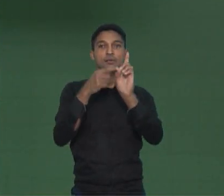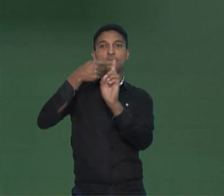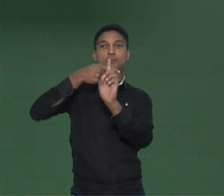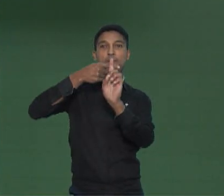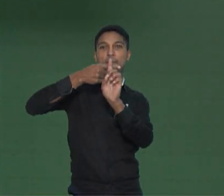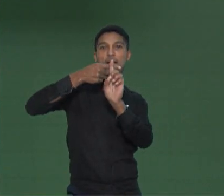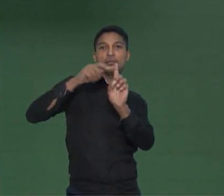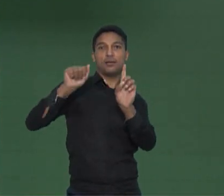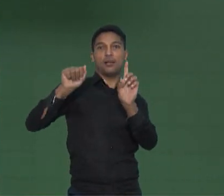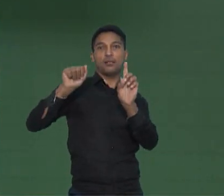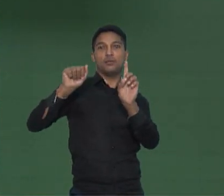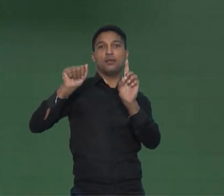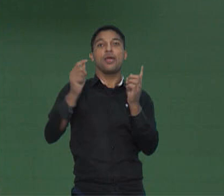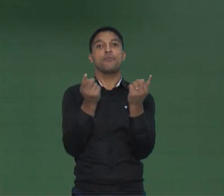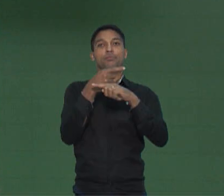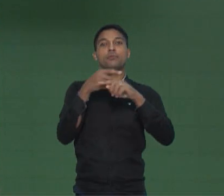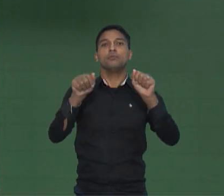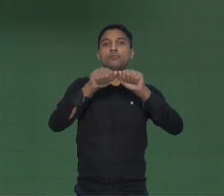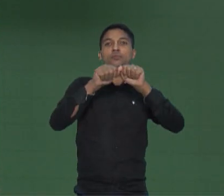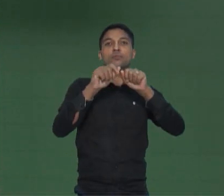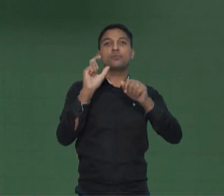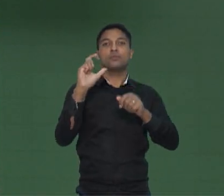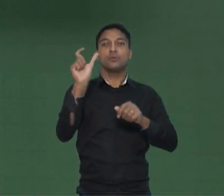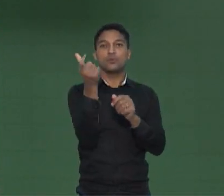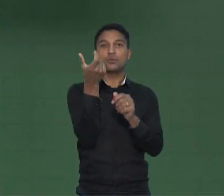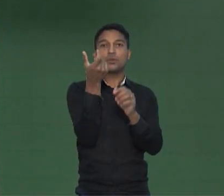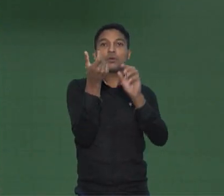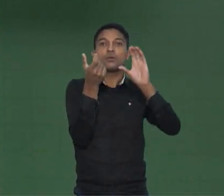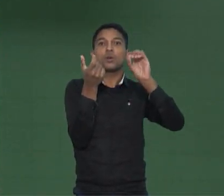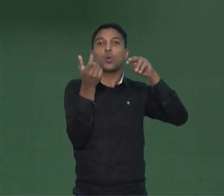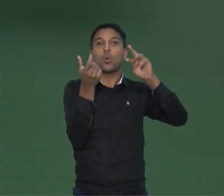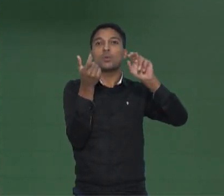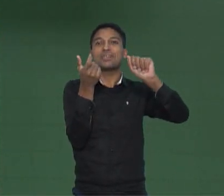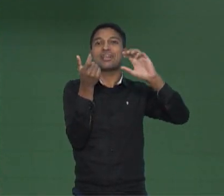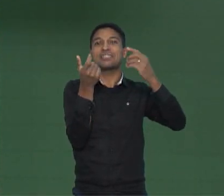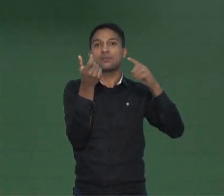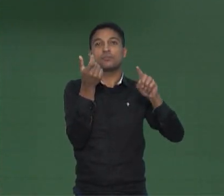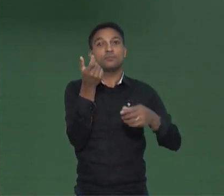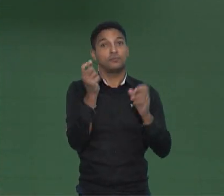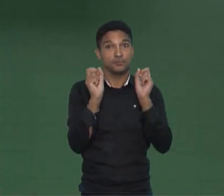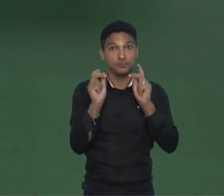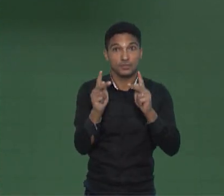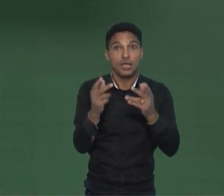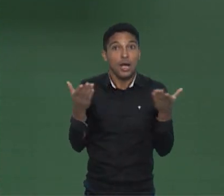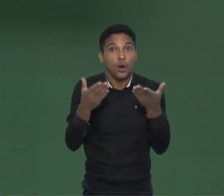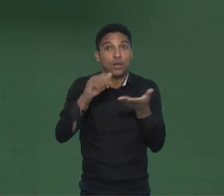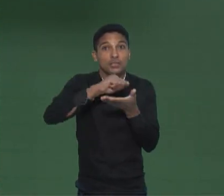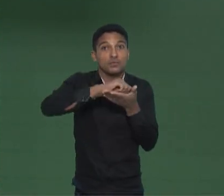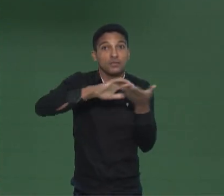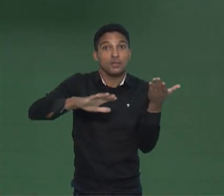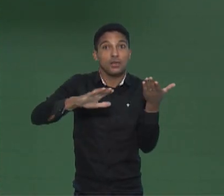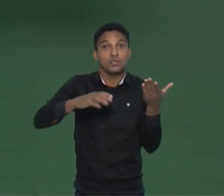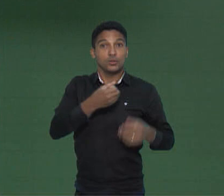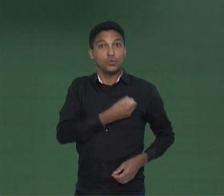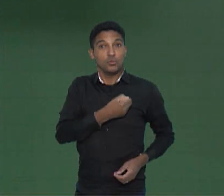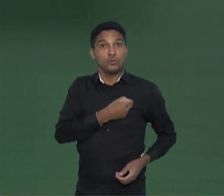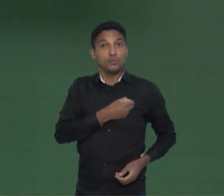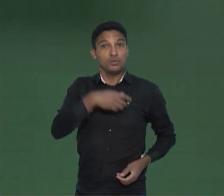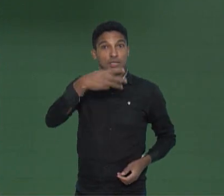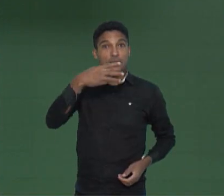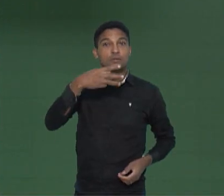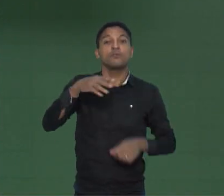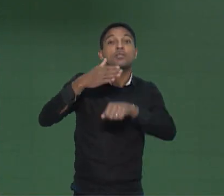em como preposição no adjunto de lugar. E nós temos na letra D,